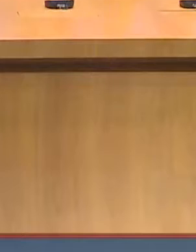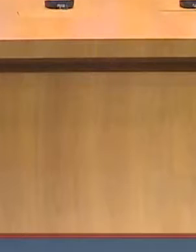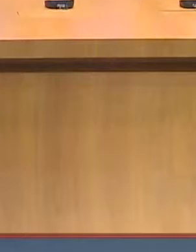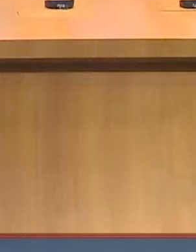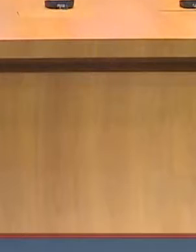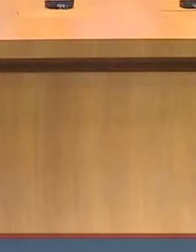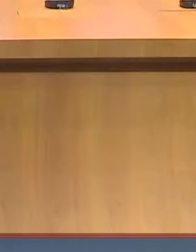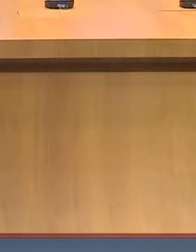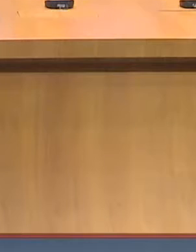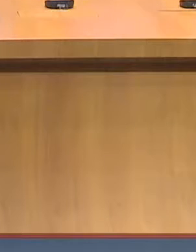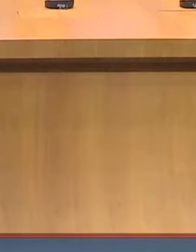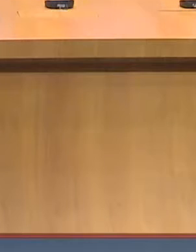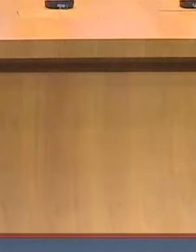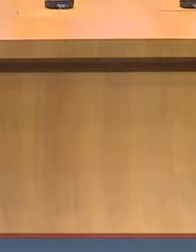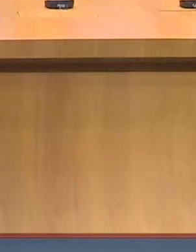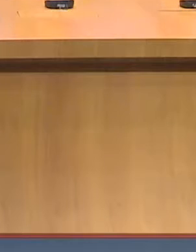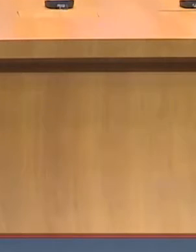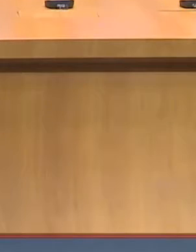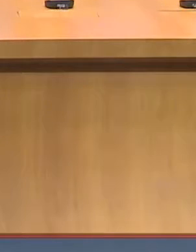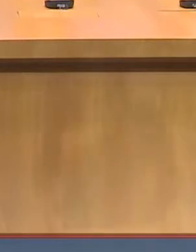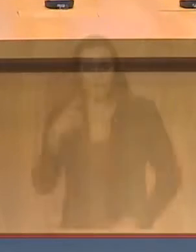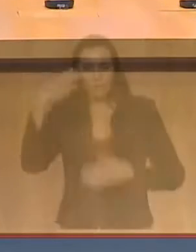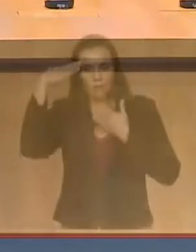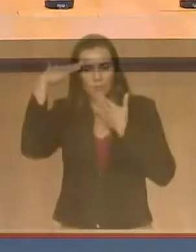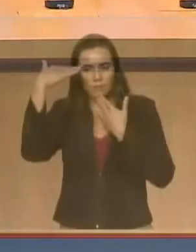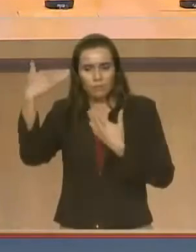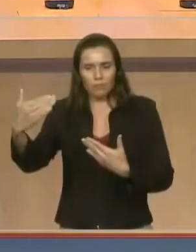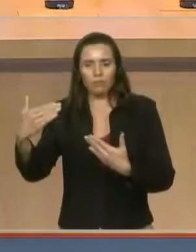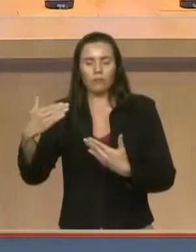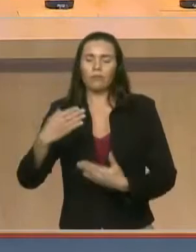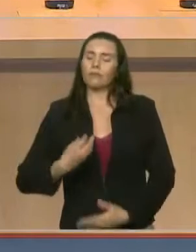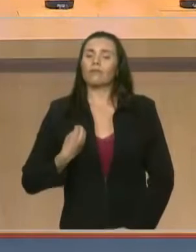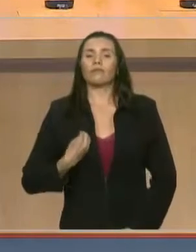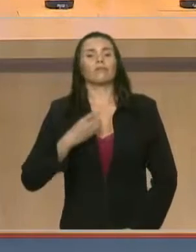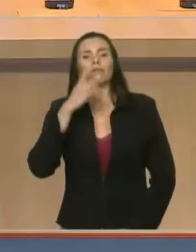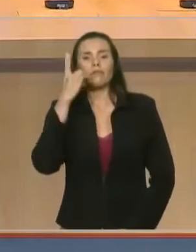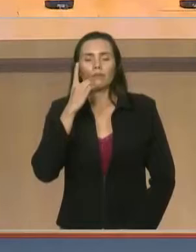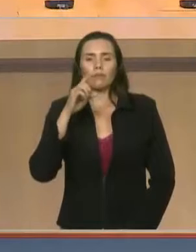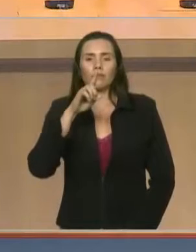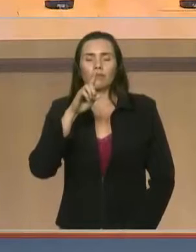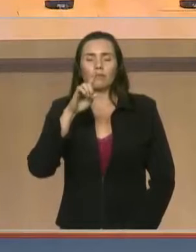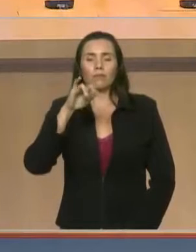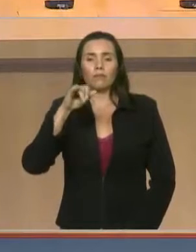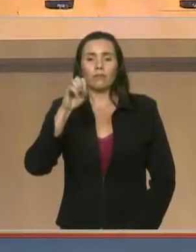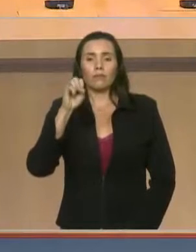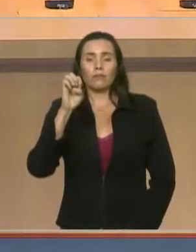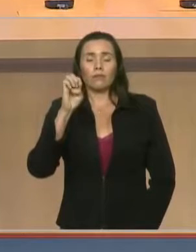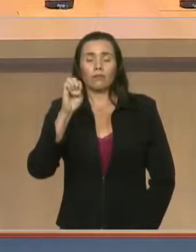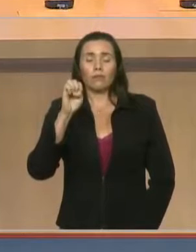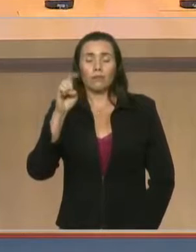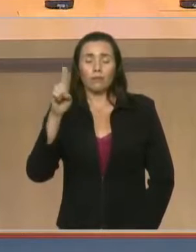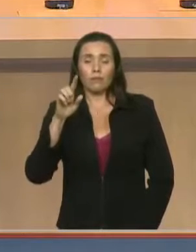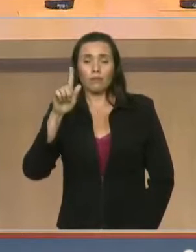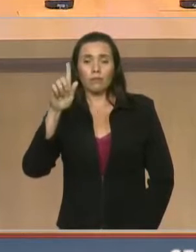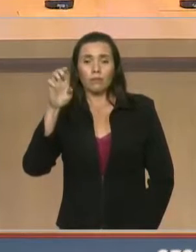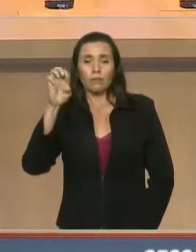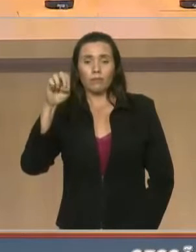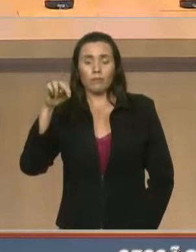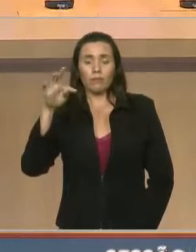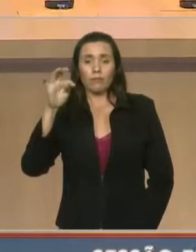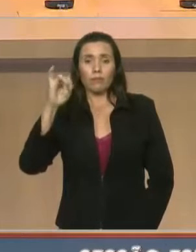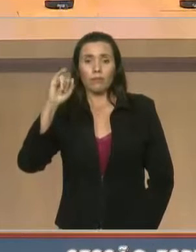Agradecemos a presença dos deputados José Gentil, Zito Rolim, doutor Iglesio, nesta